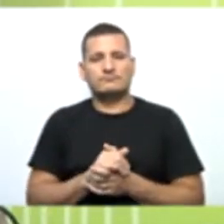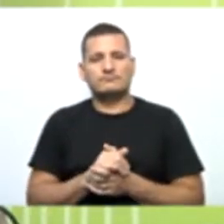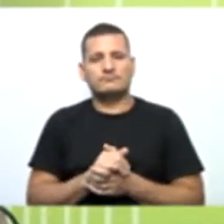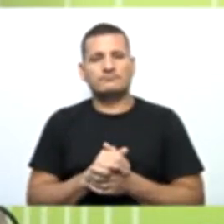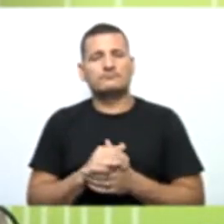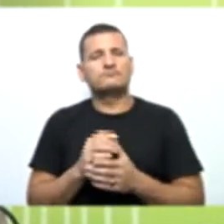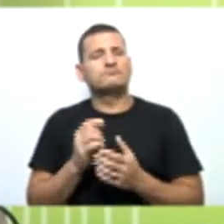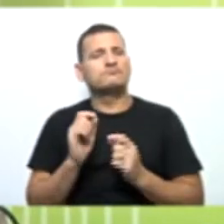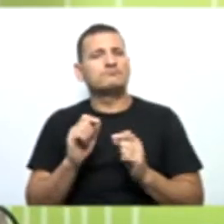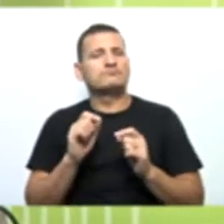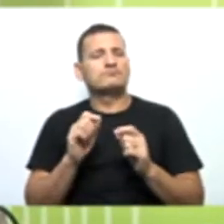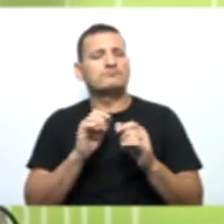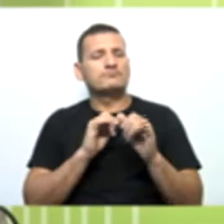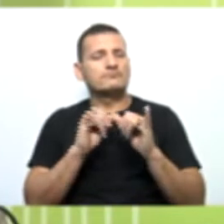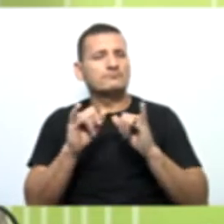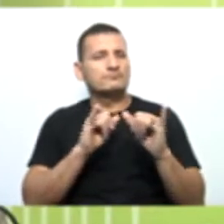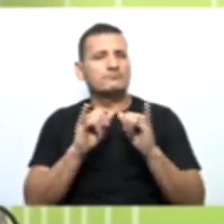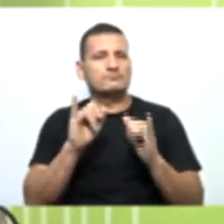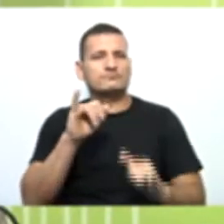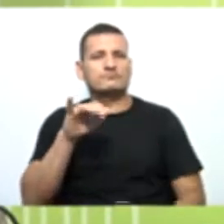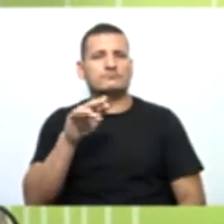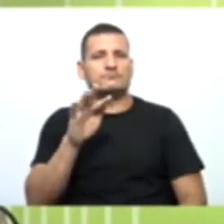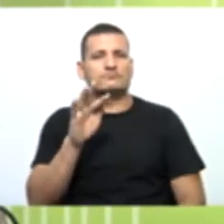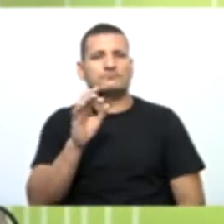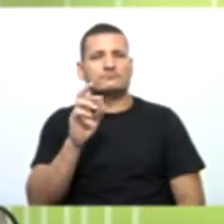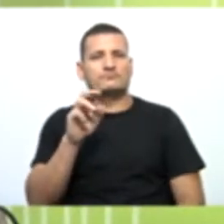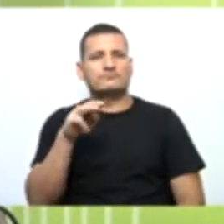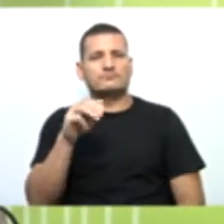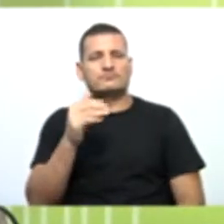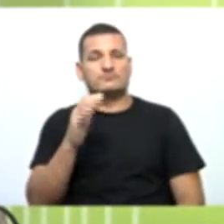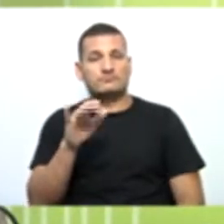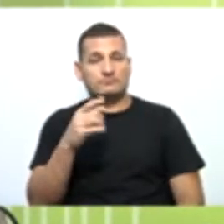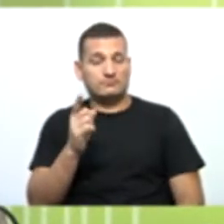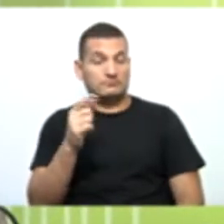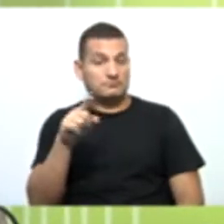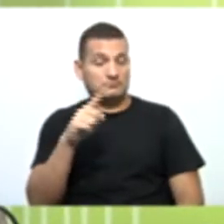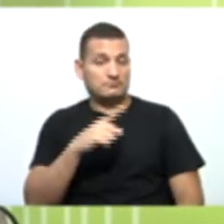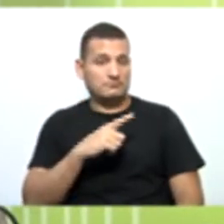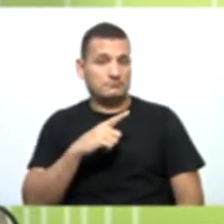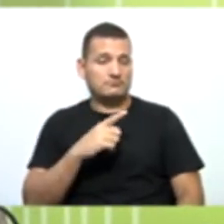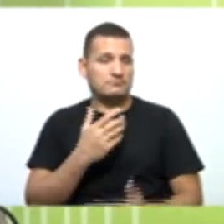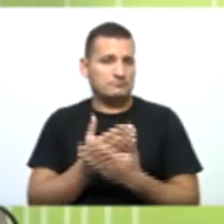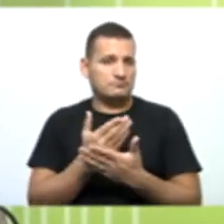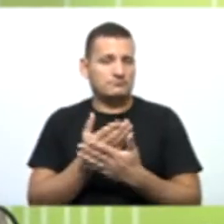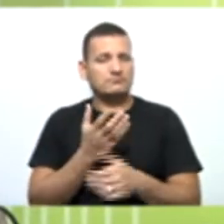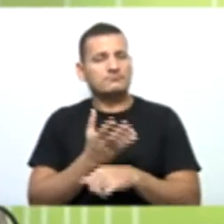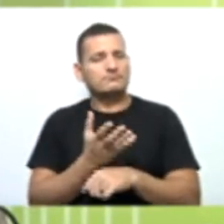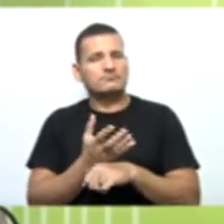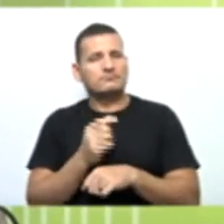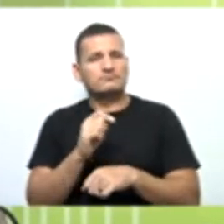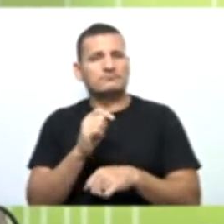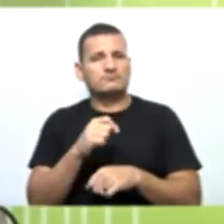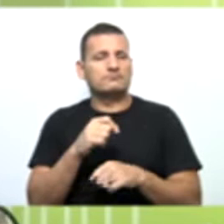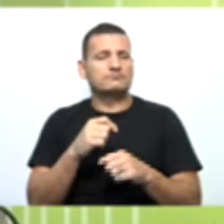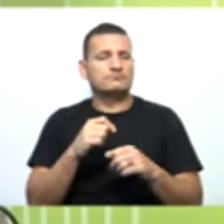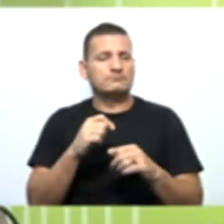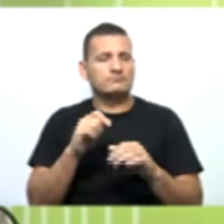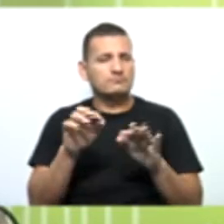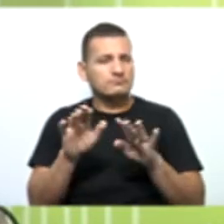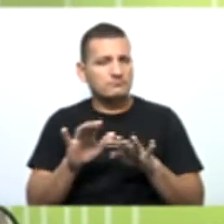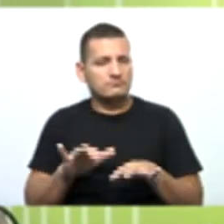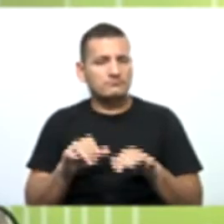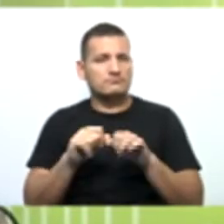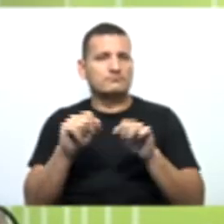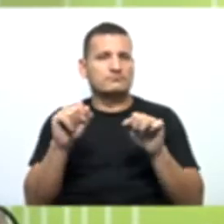que é informação, né? Vocês estão numa disciplina de desenvolvimento de sistema, de páginas, e aí eu pergunto